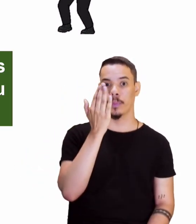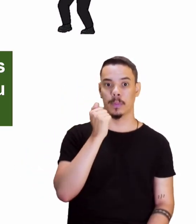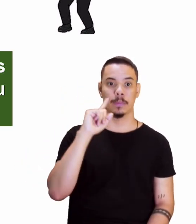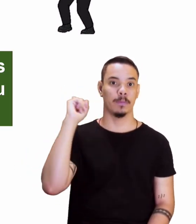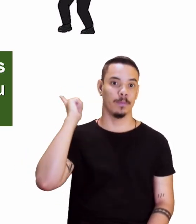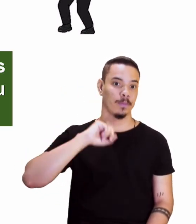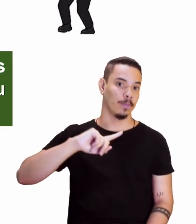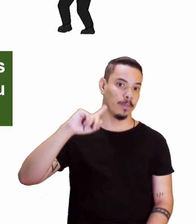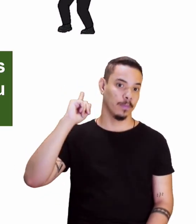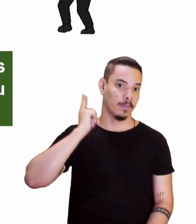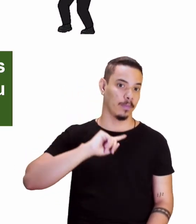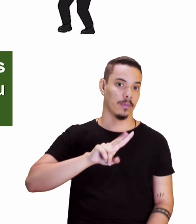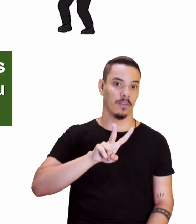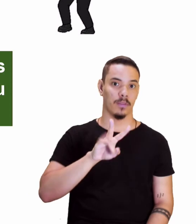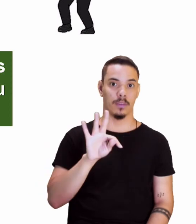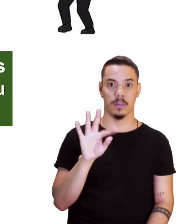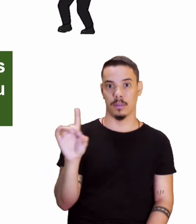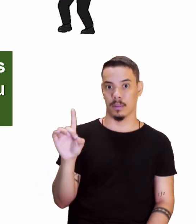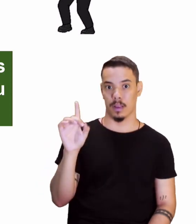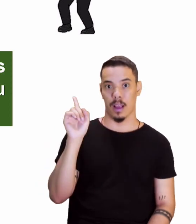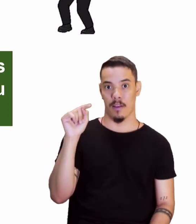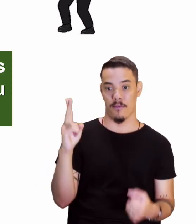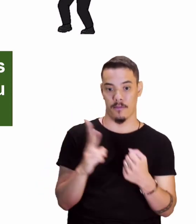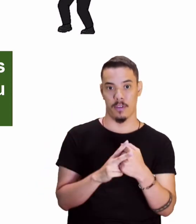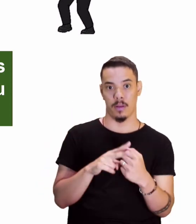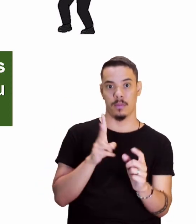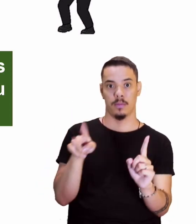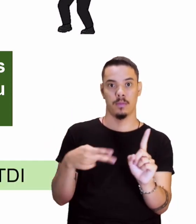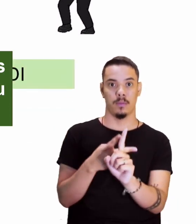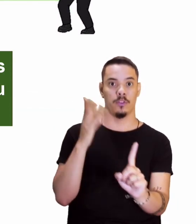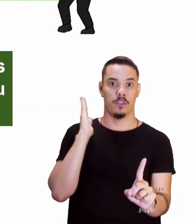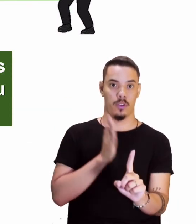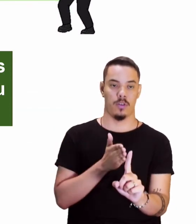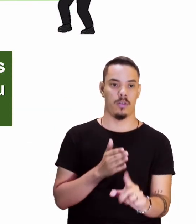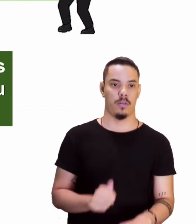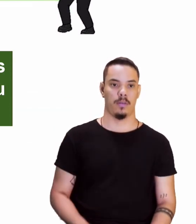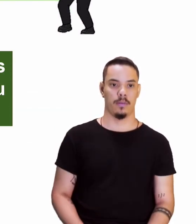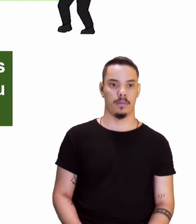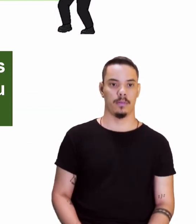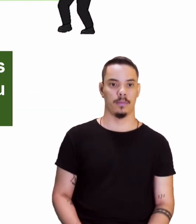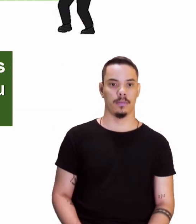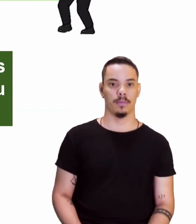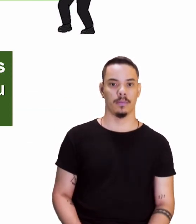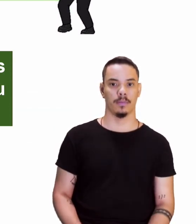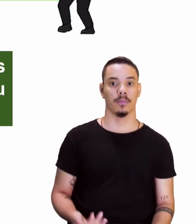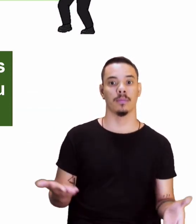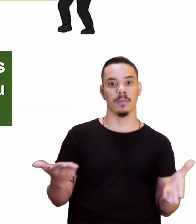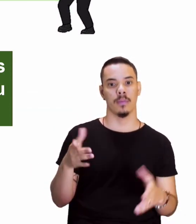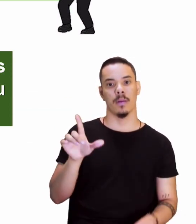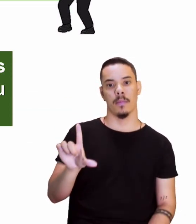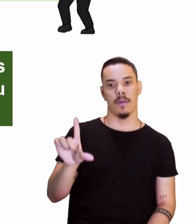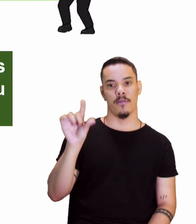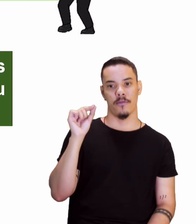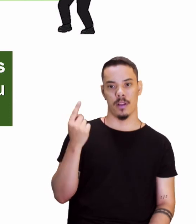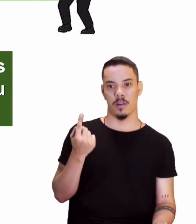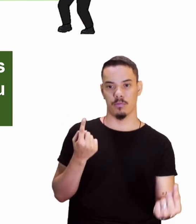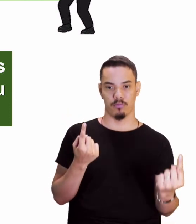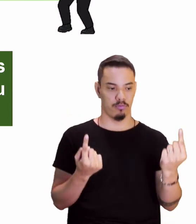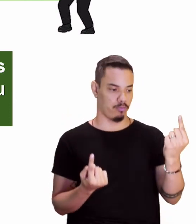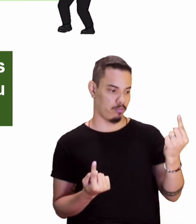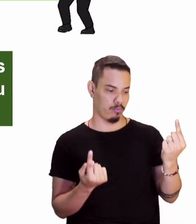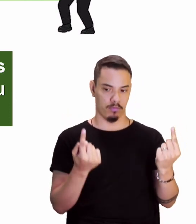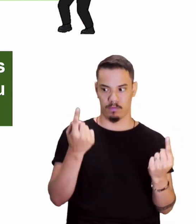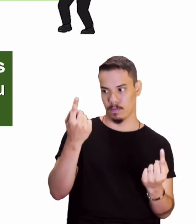verbo transitivo direto, sem preposição. Agora, o preferir no sentido